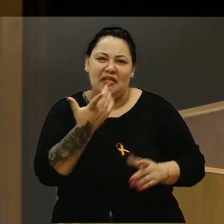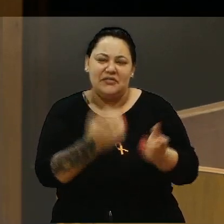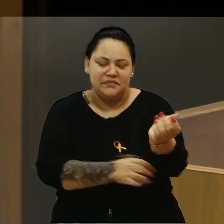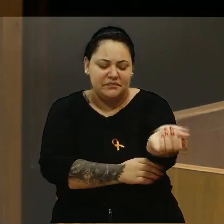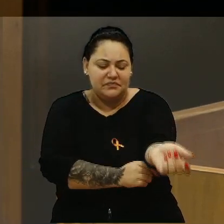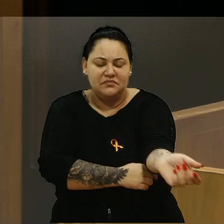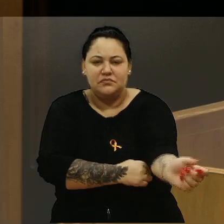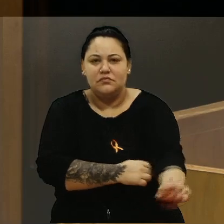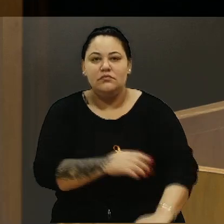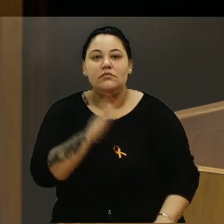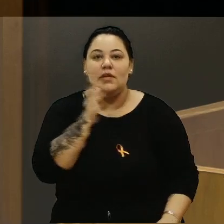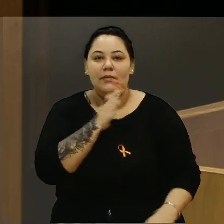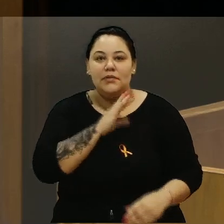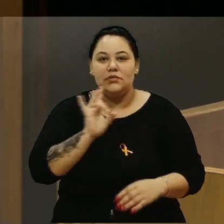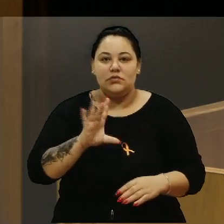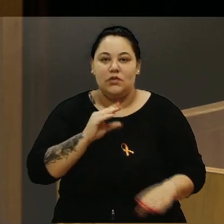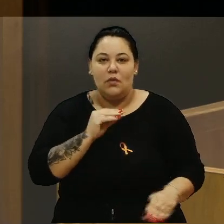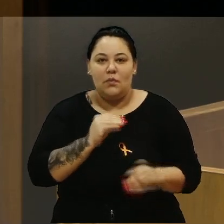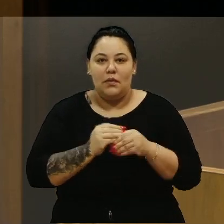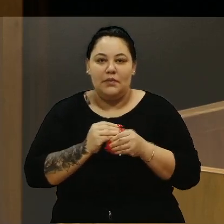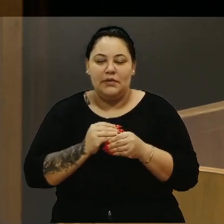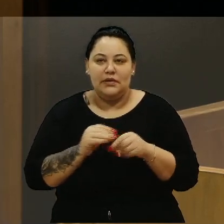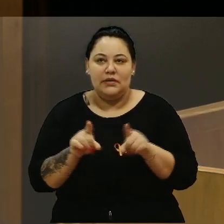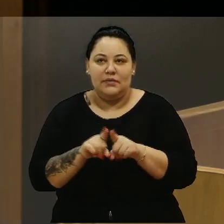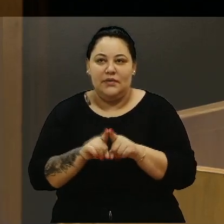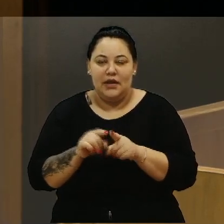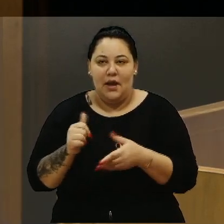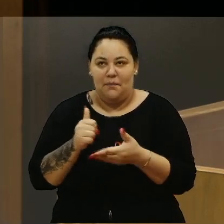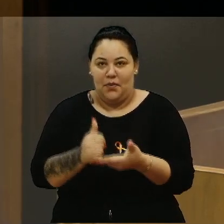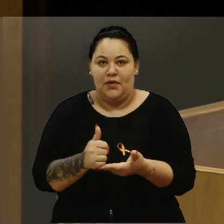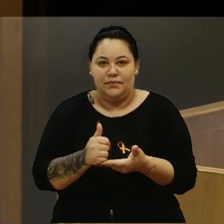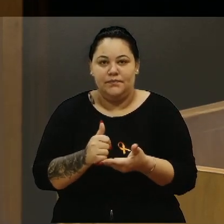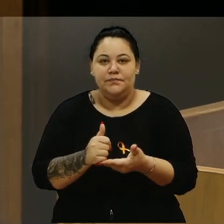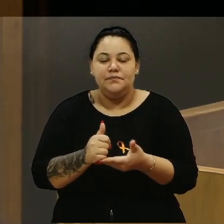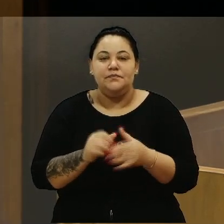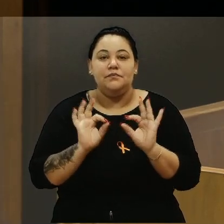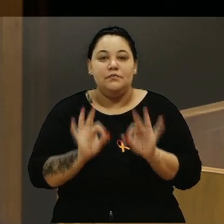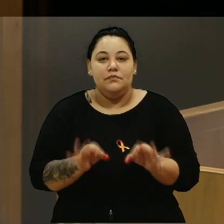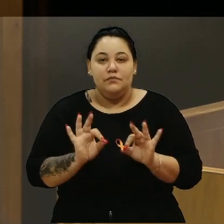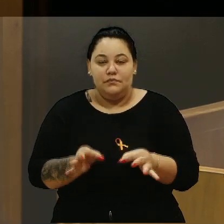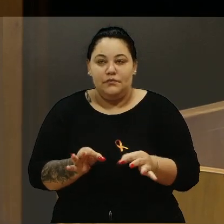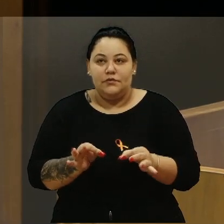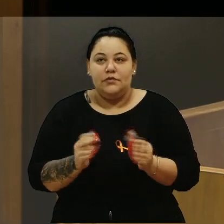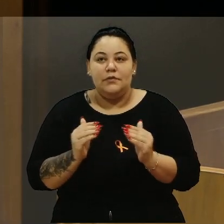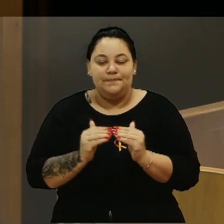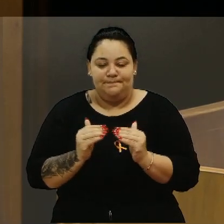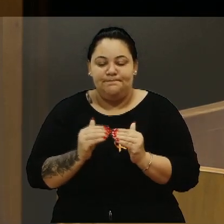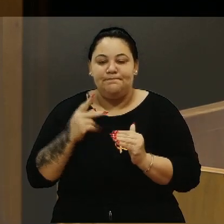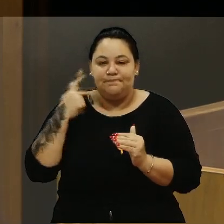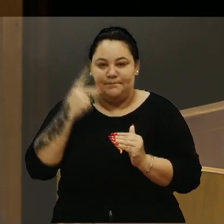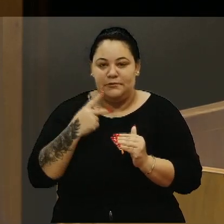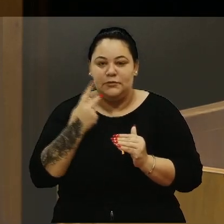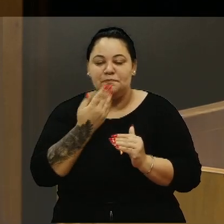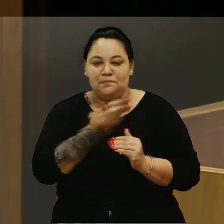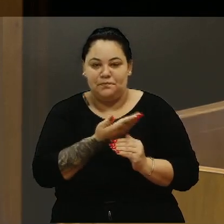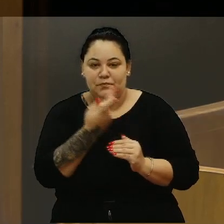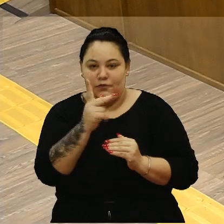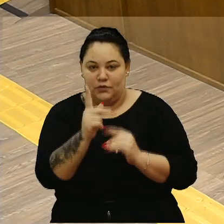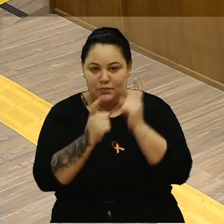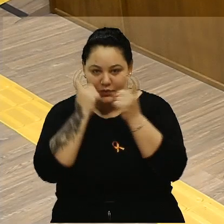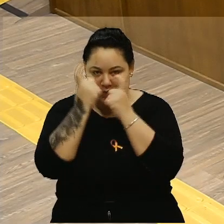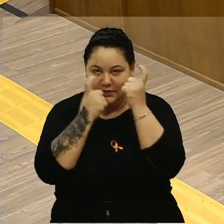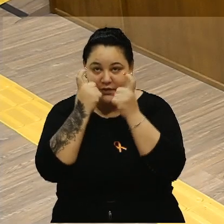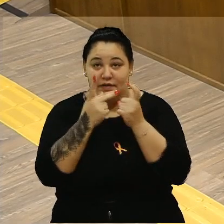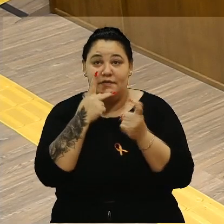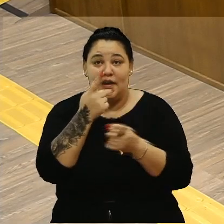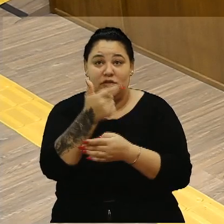Rapidamente, só colaborar com o senhor, concordando, vereador Fantinel. da sua preocupação e volto a dizer aquilo que nós acabamos